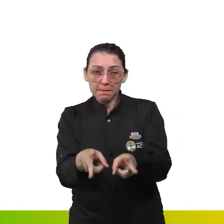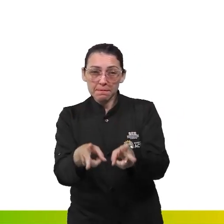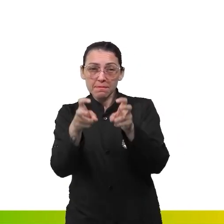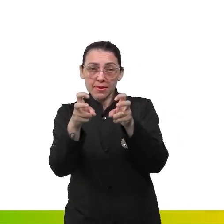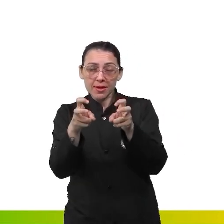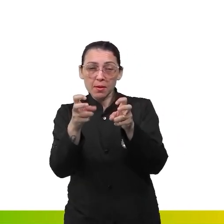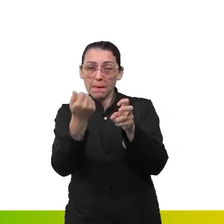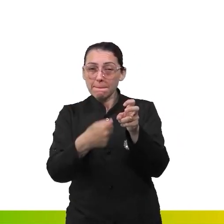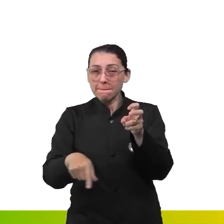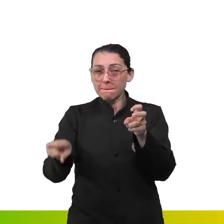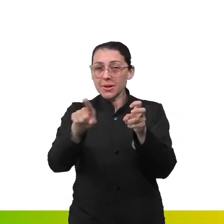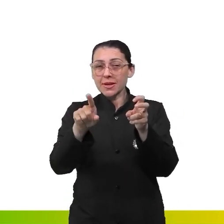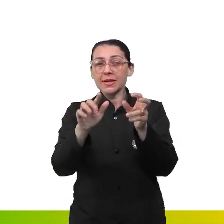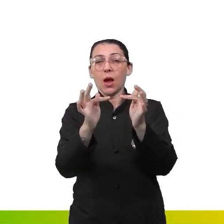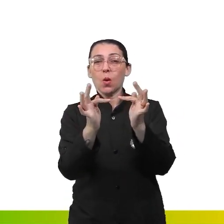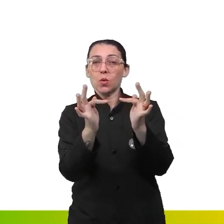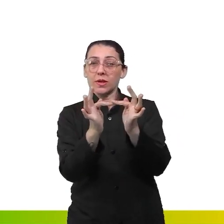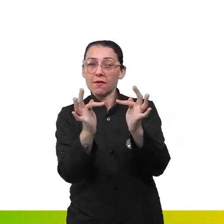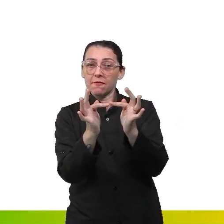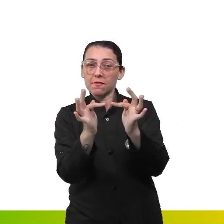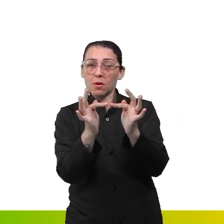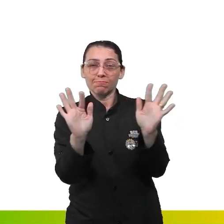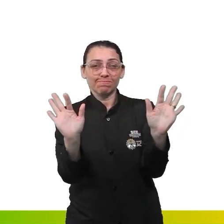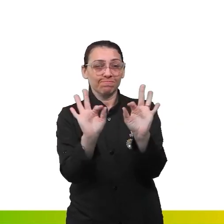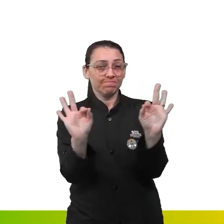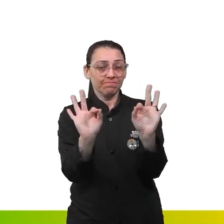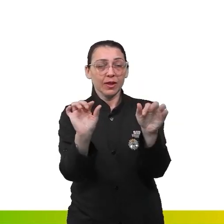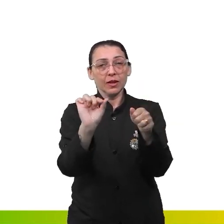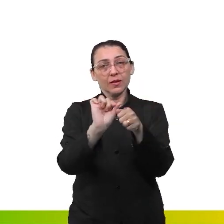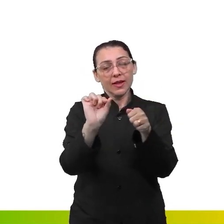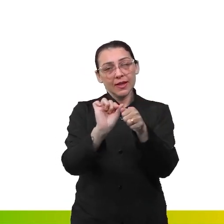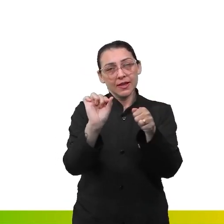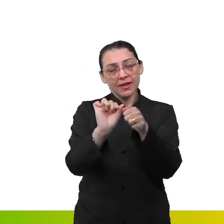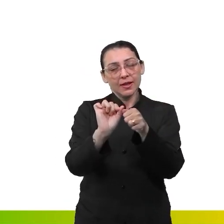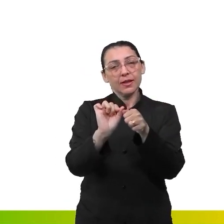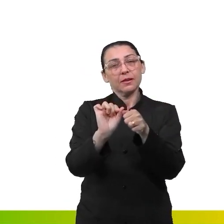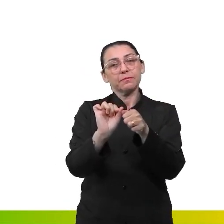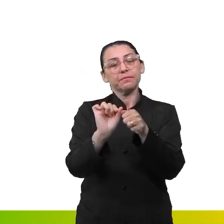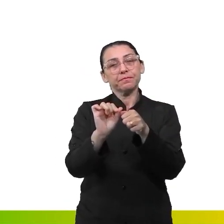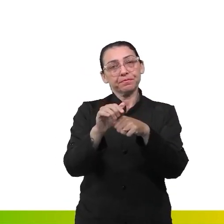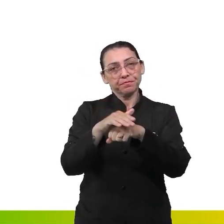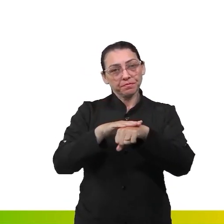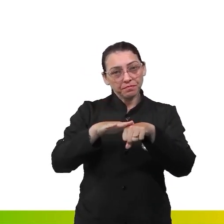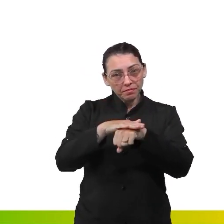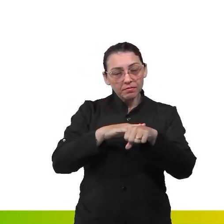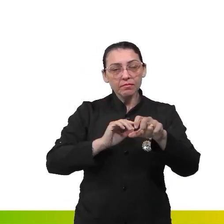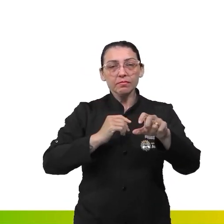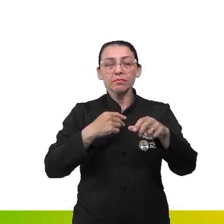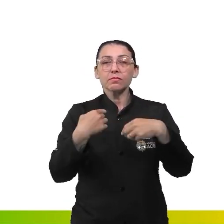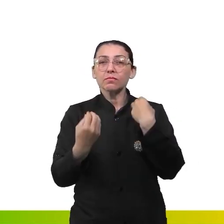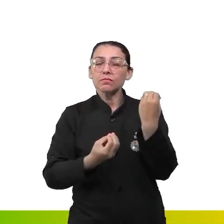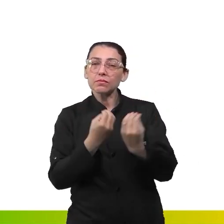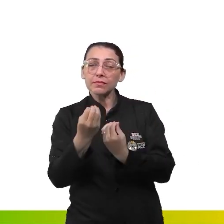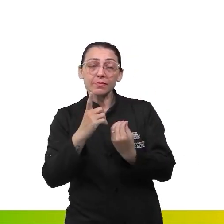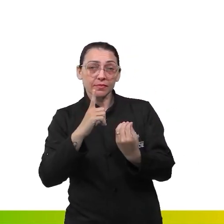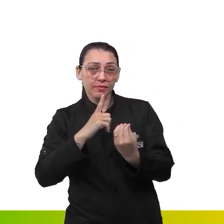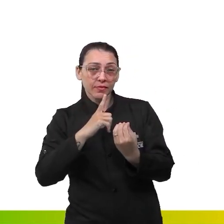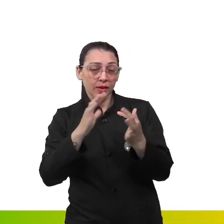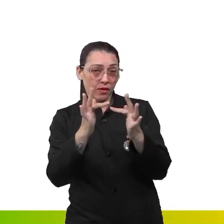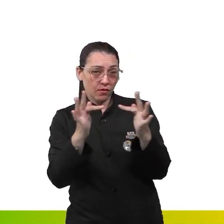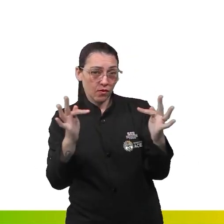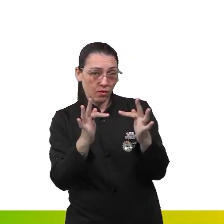não vou nem precisar usar formas para fazer isso, embora a gente possa conversar, de certo modo, obtendo uma